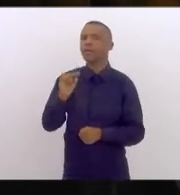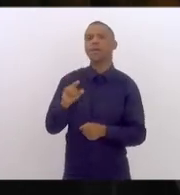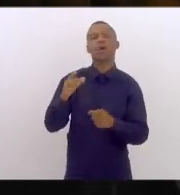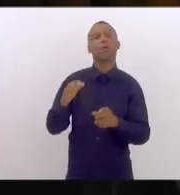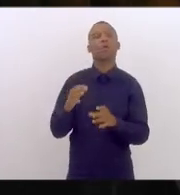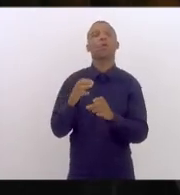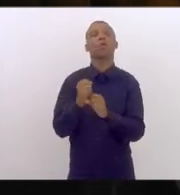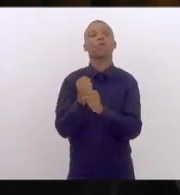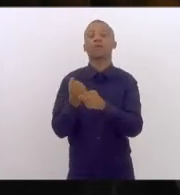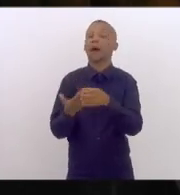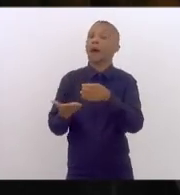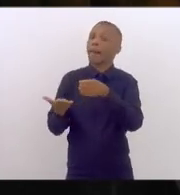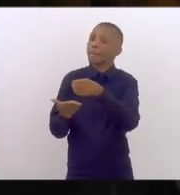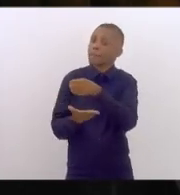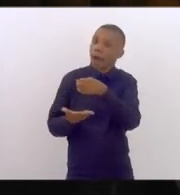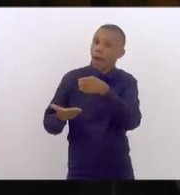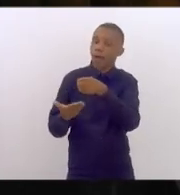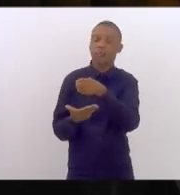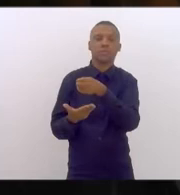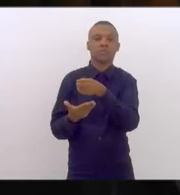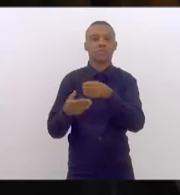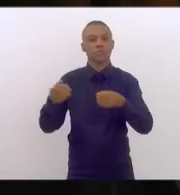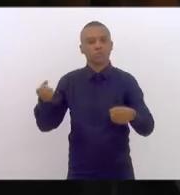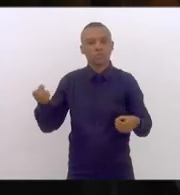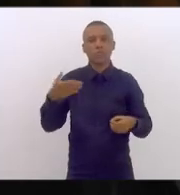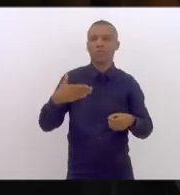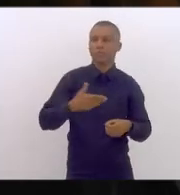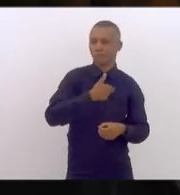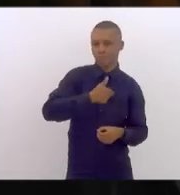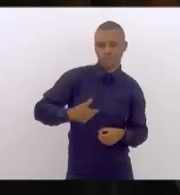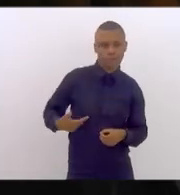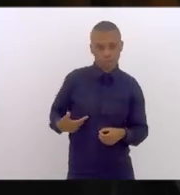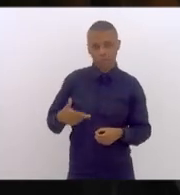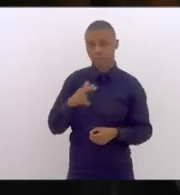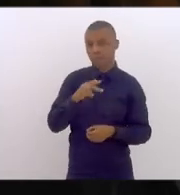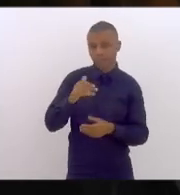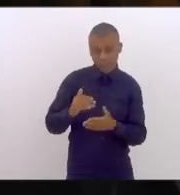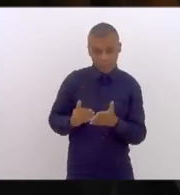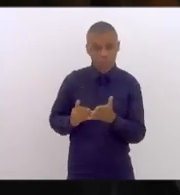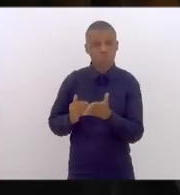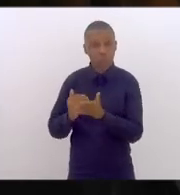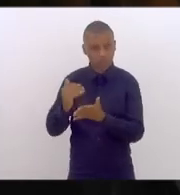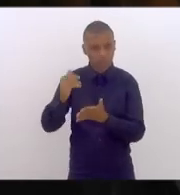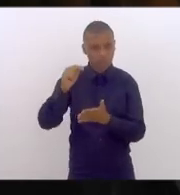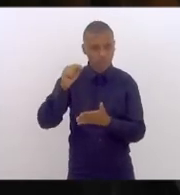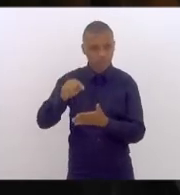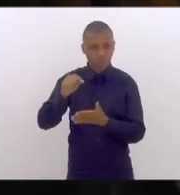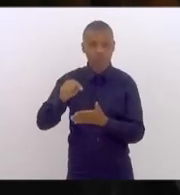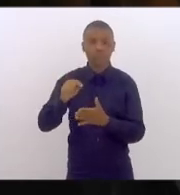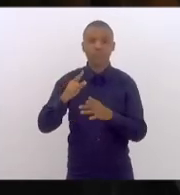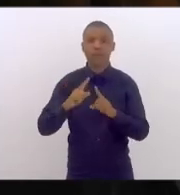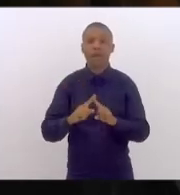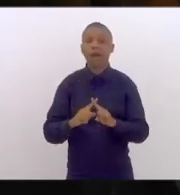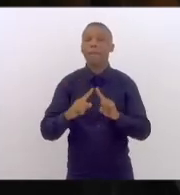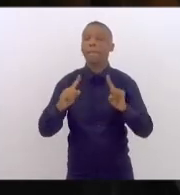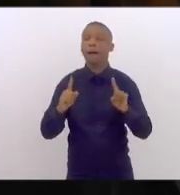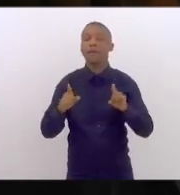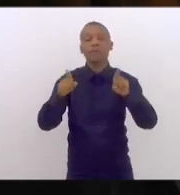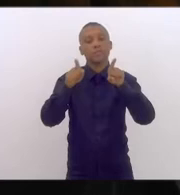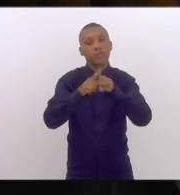orçamento básico de um novo governo que aqui se instalará mas também